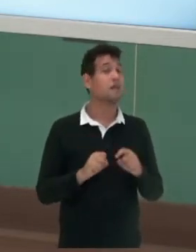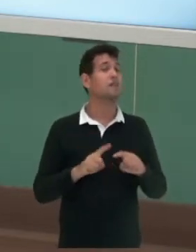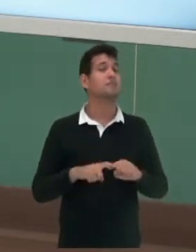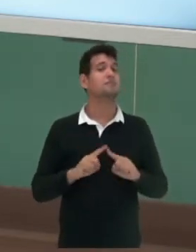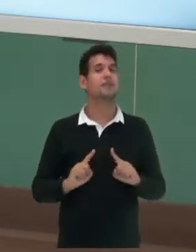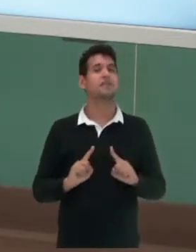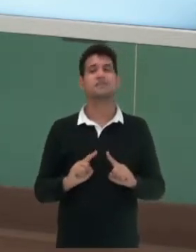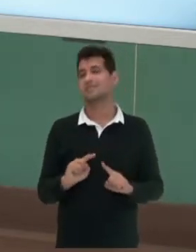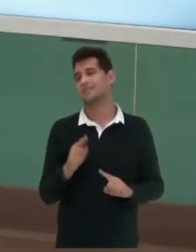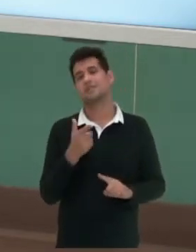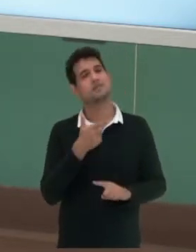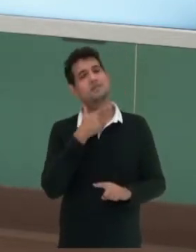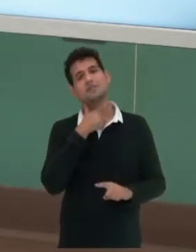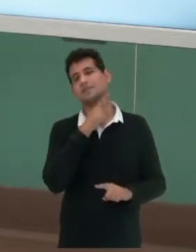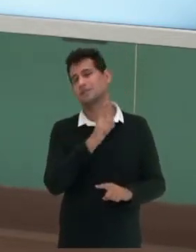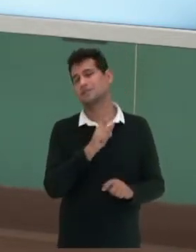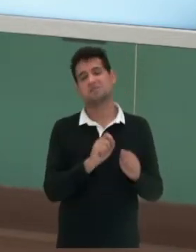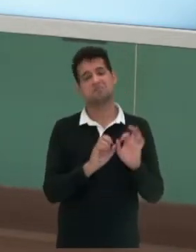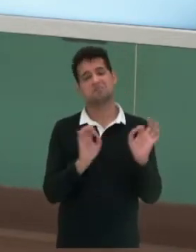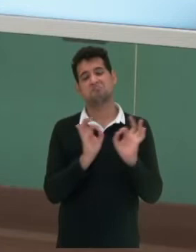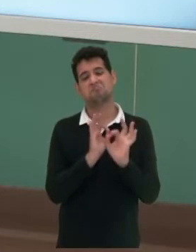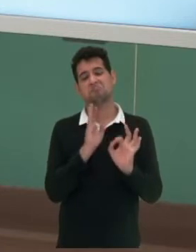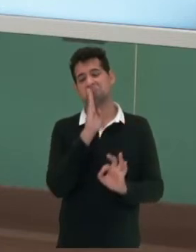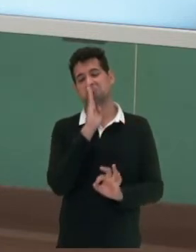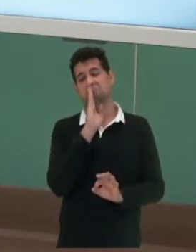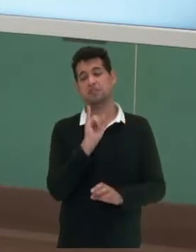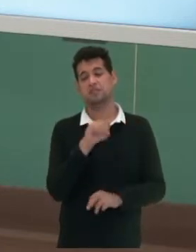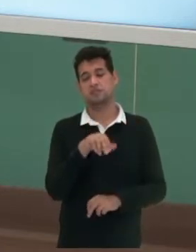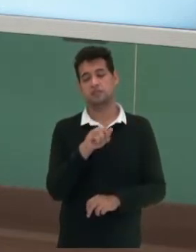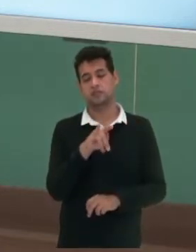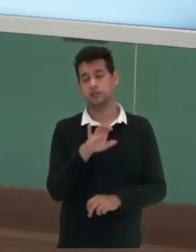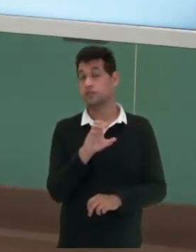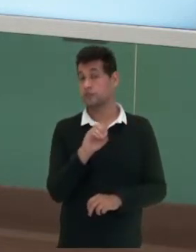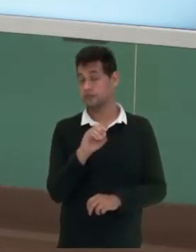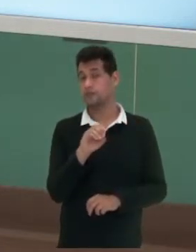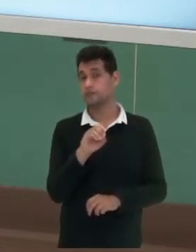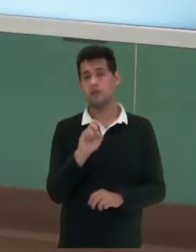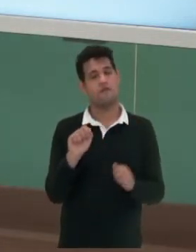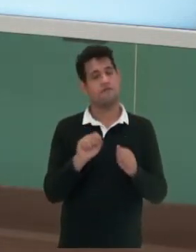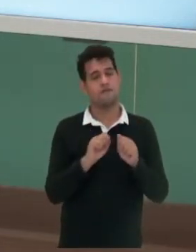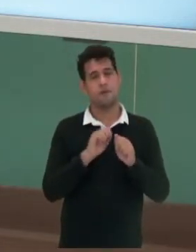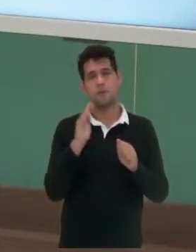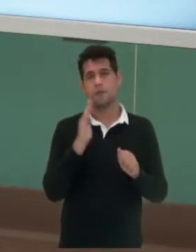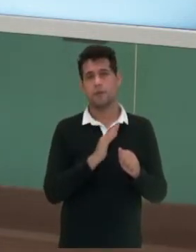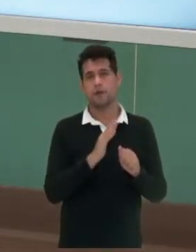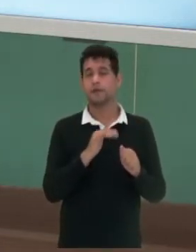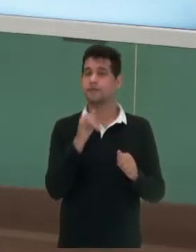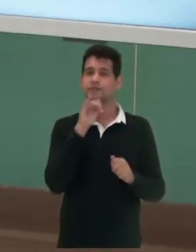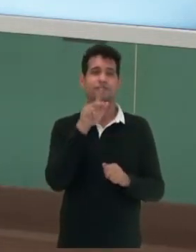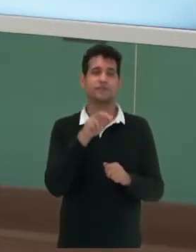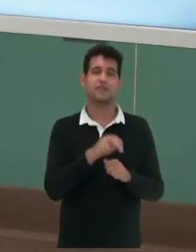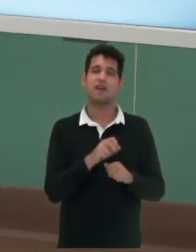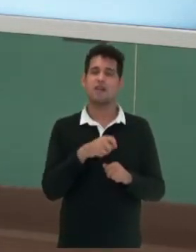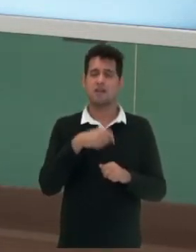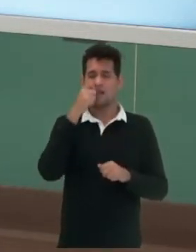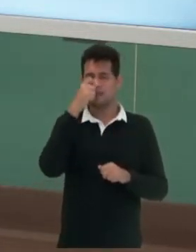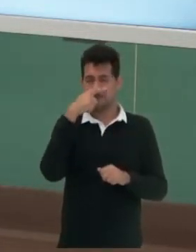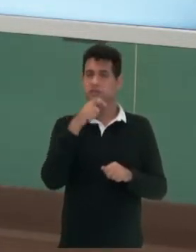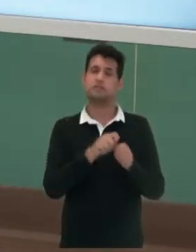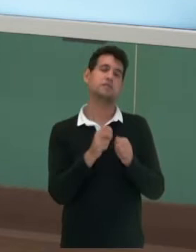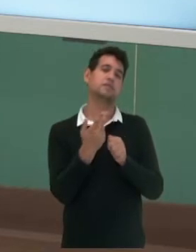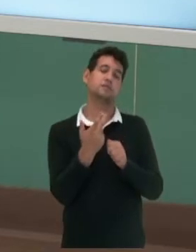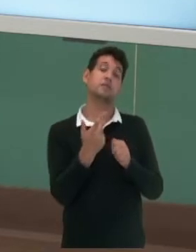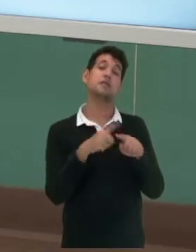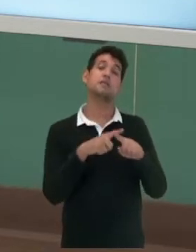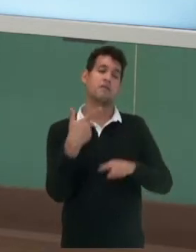ele não vai conseguir fazer nada, ele é inativo, tá? Um exemplo as vacinas da gripe são produzidas dessa forma,